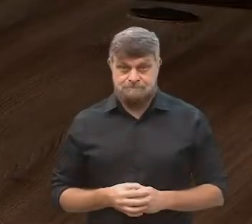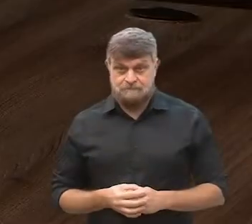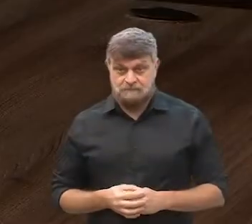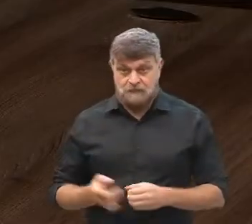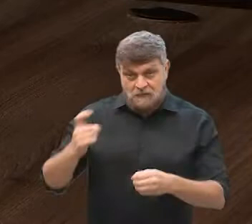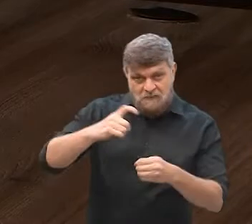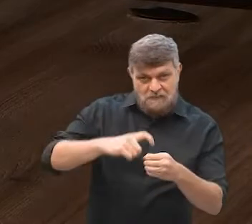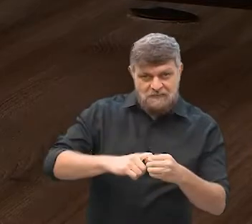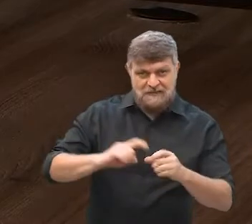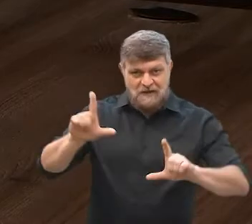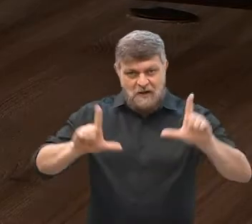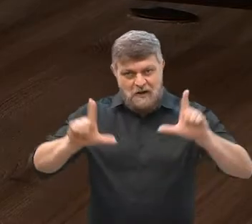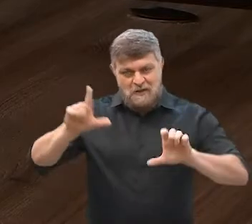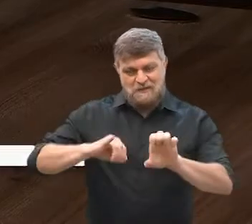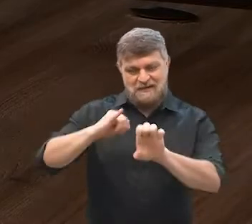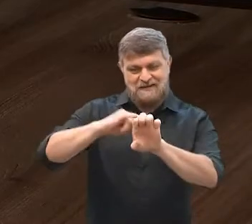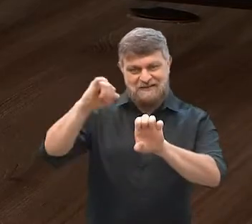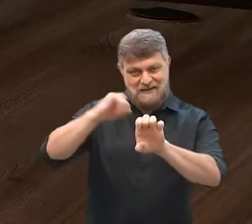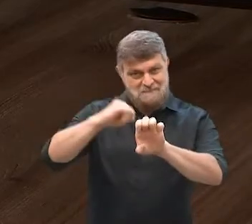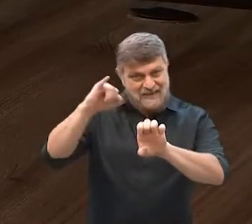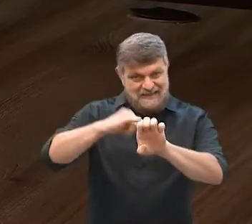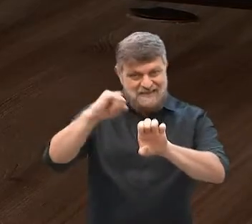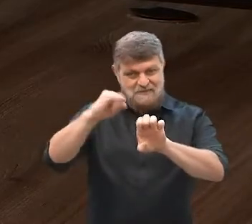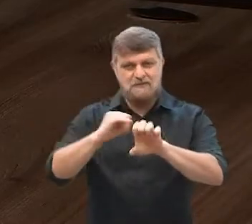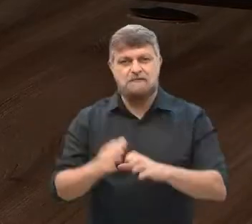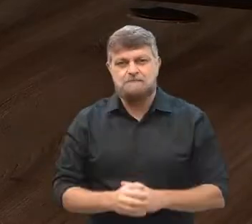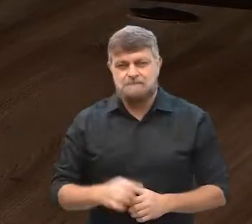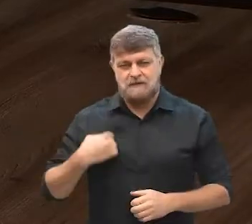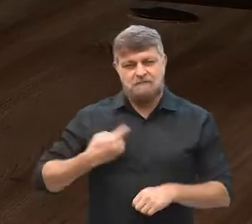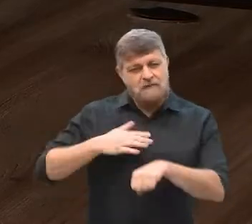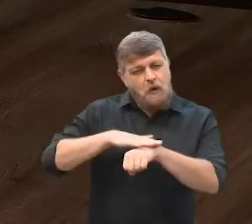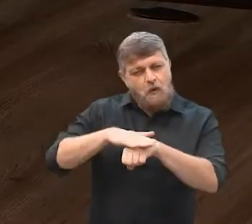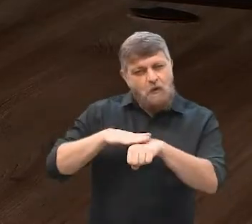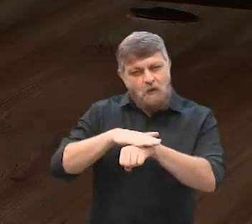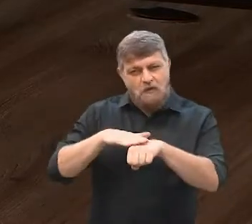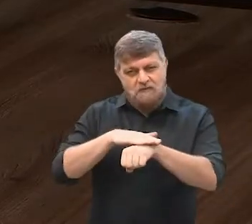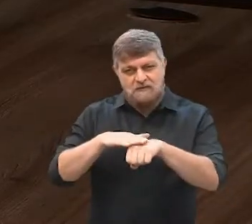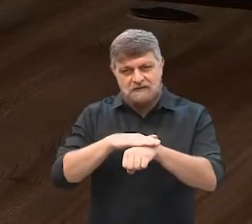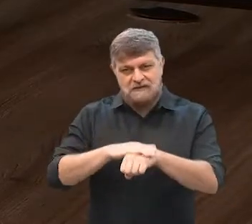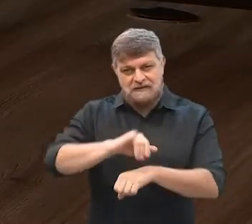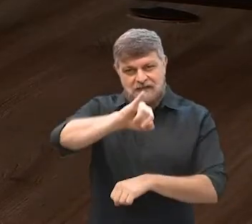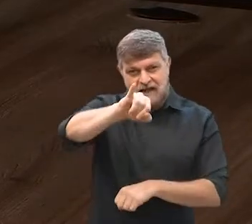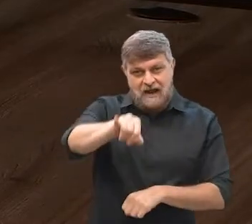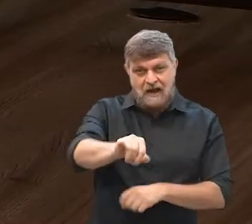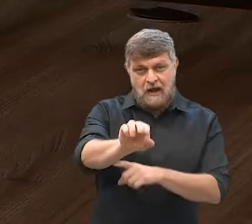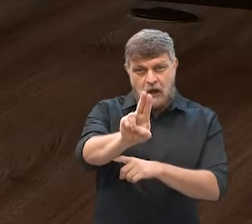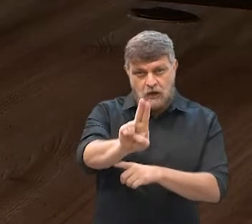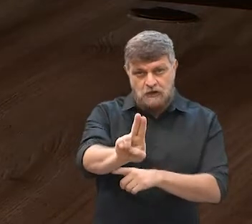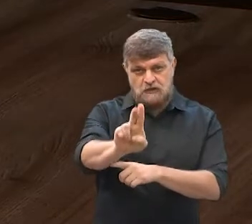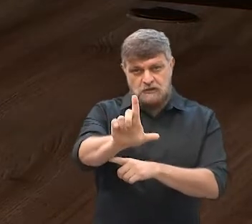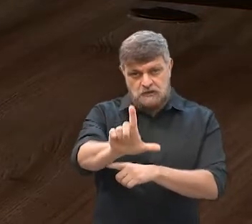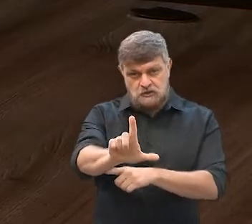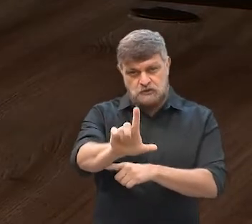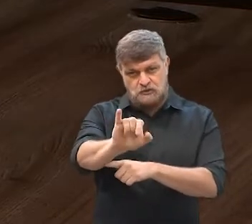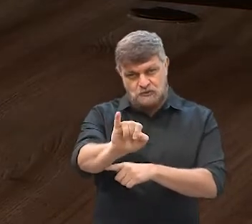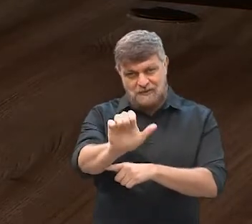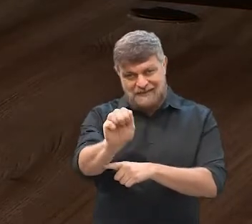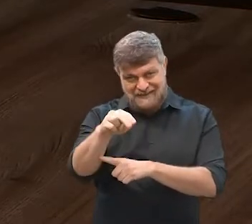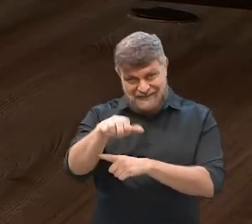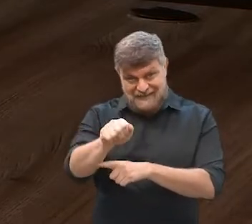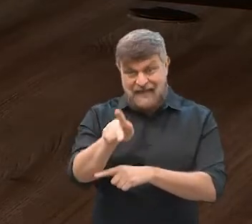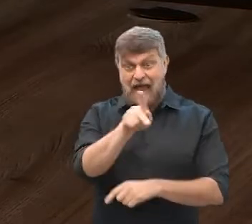Estamos de volta com o Ser Empreendedor e agora a gente vai conversar com a Juliana Gonçalves, que é professora